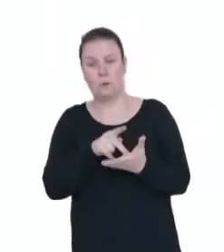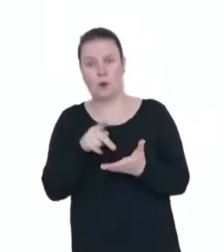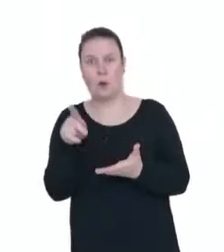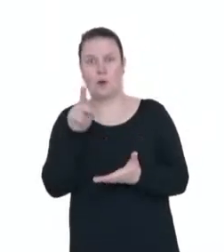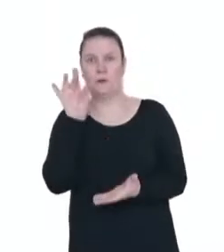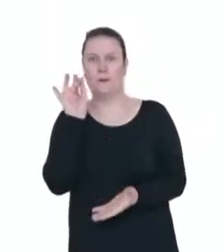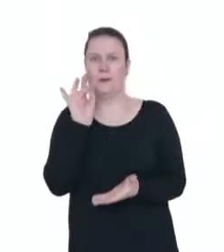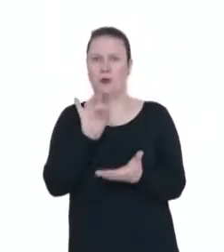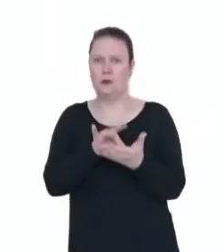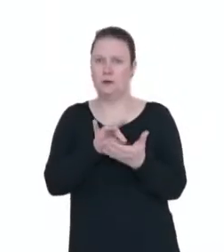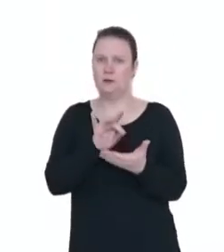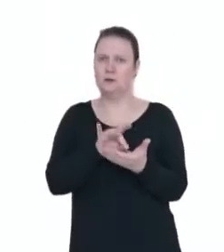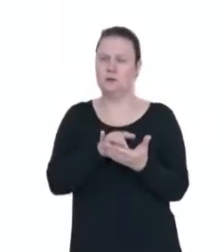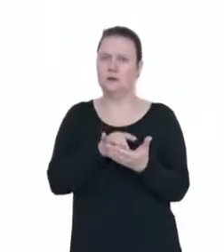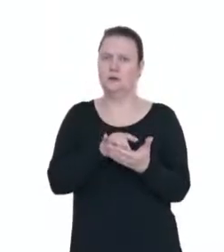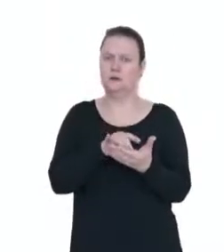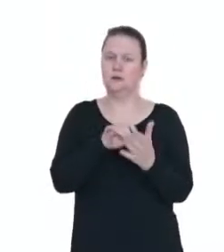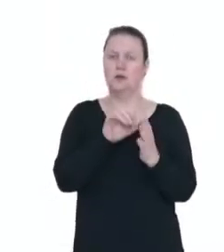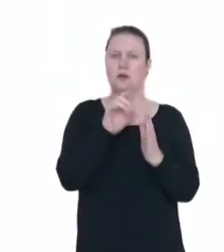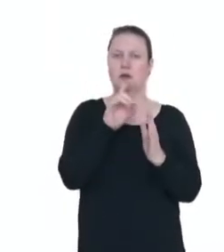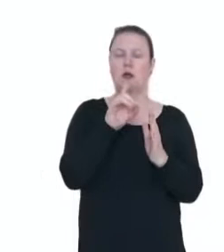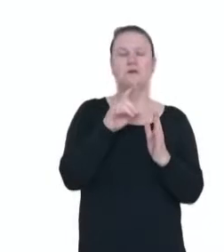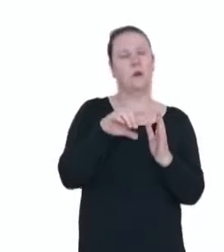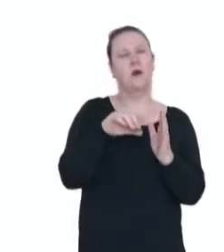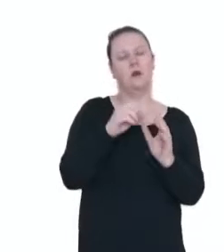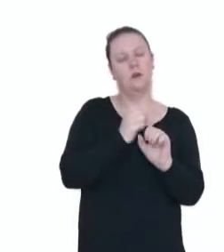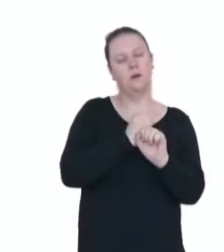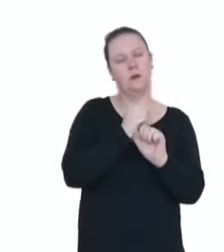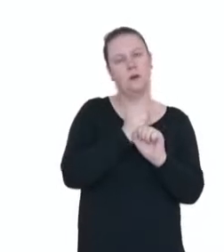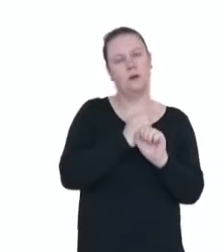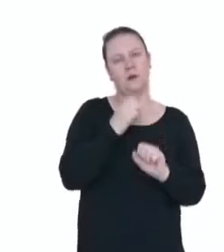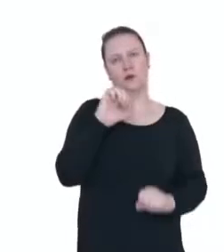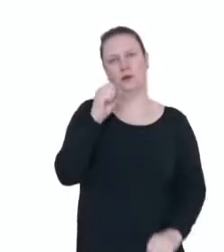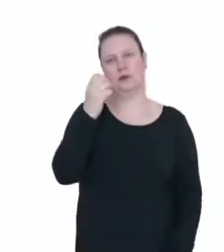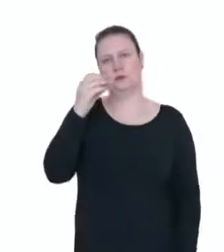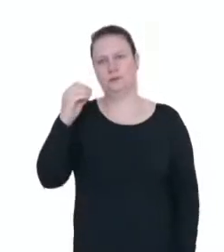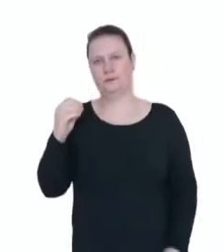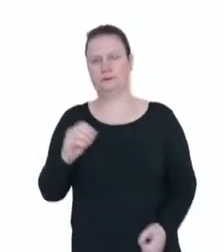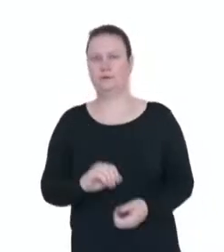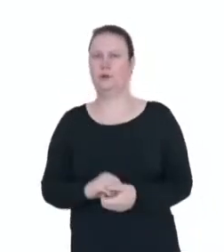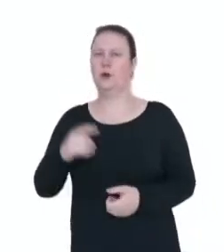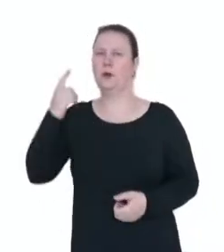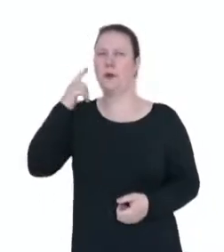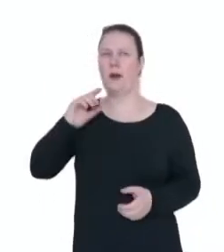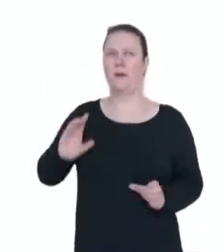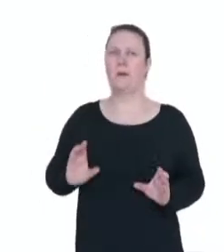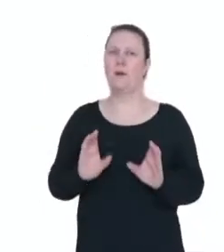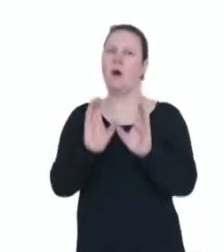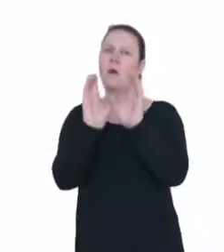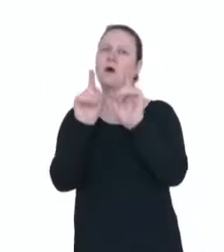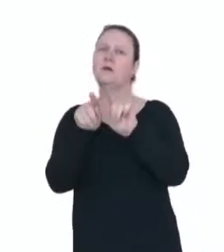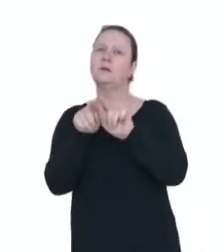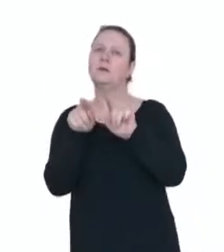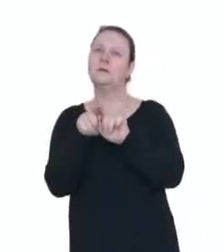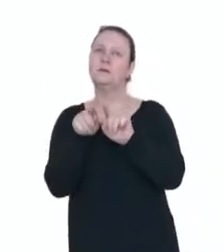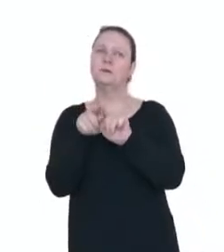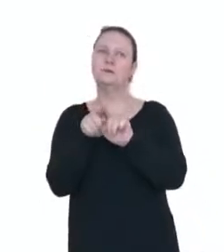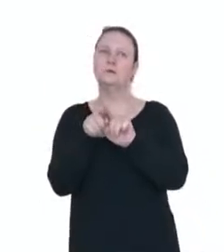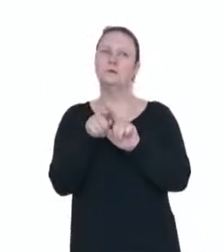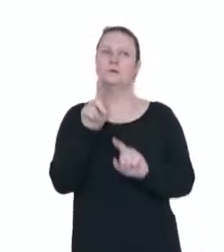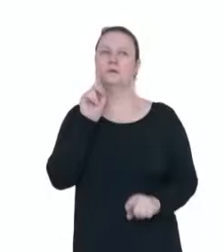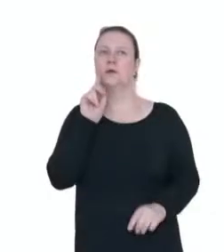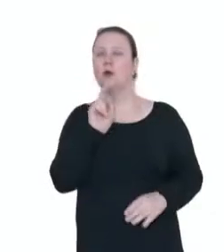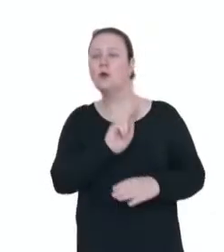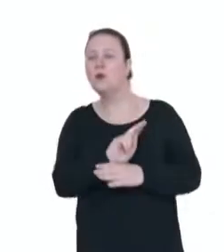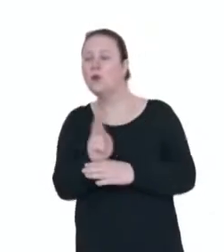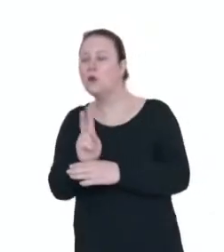das décadas de 80, quando recebeu o prêmio Jabuti, com a obra O